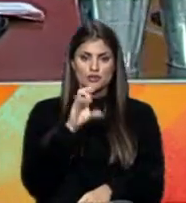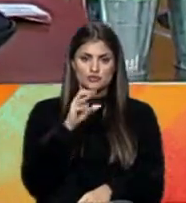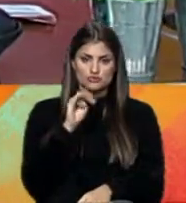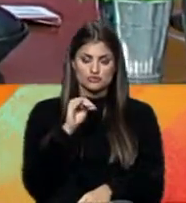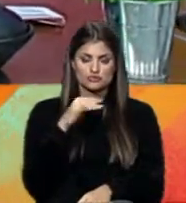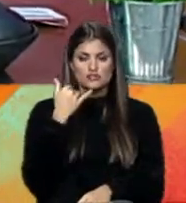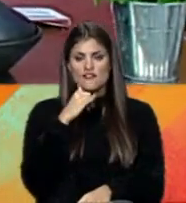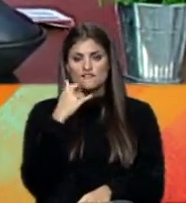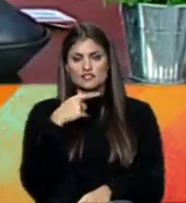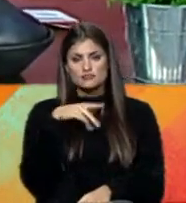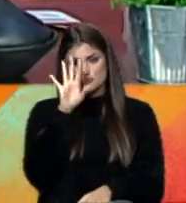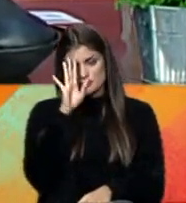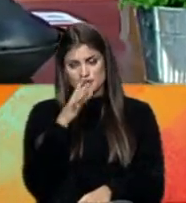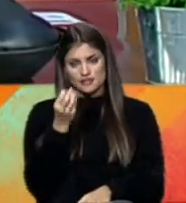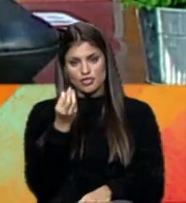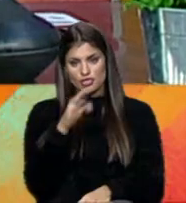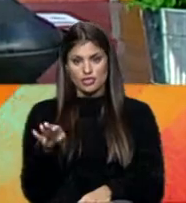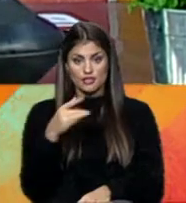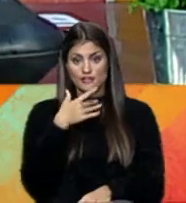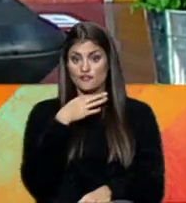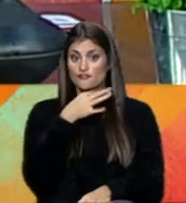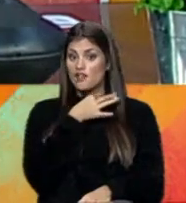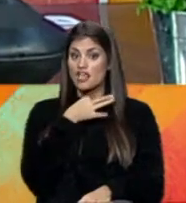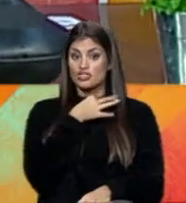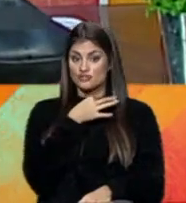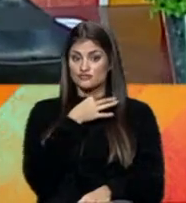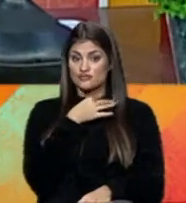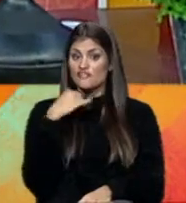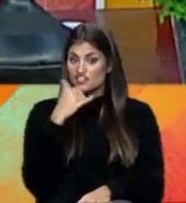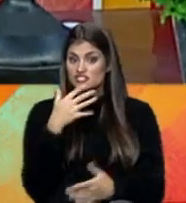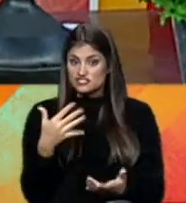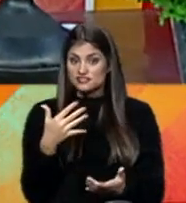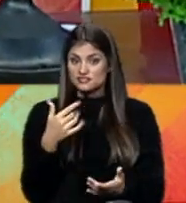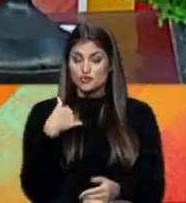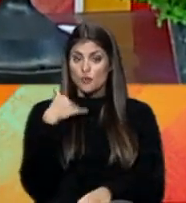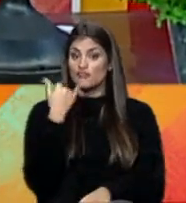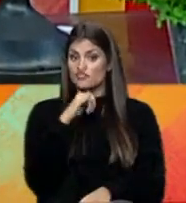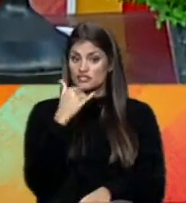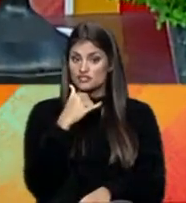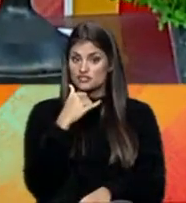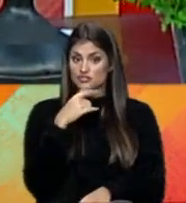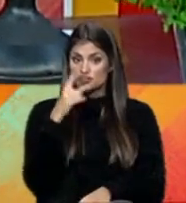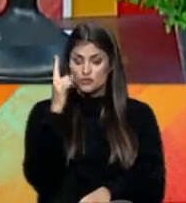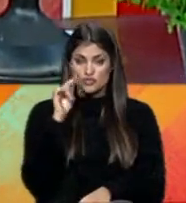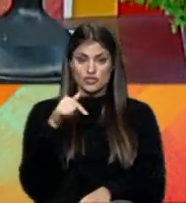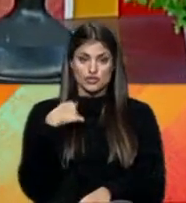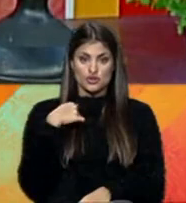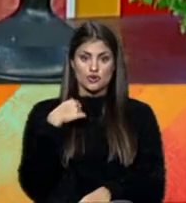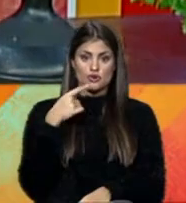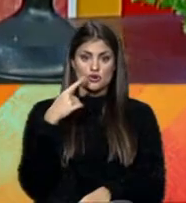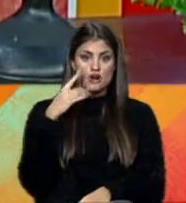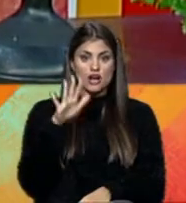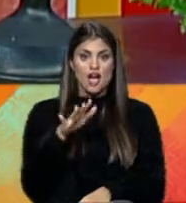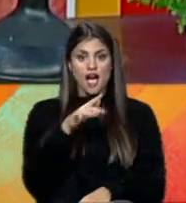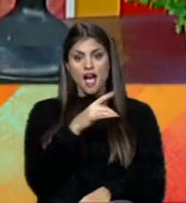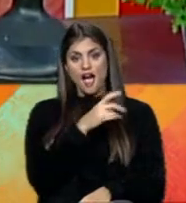por saber que há miúdos que cantam o fado? Eu fico feliz? Eu fico felicíssimo. E no outro dia estava em Aveiro,